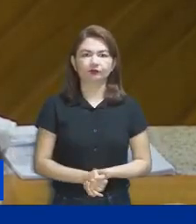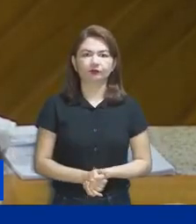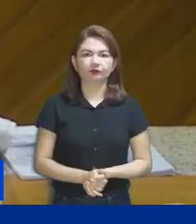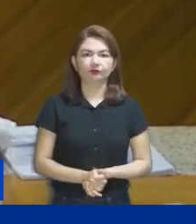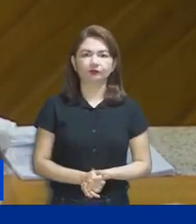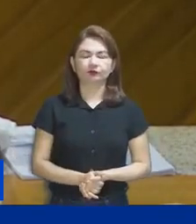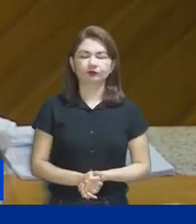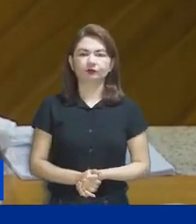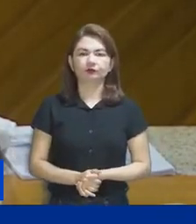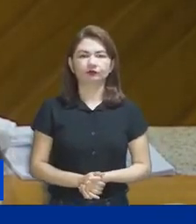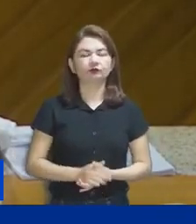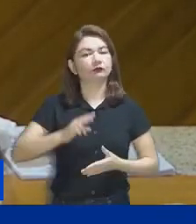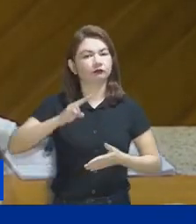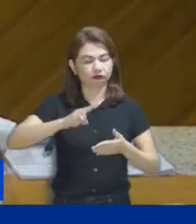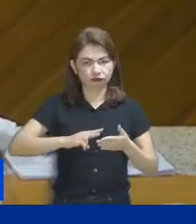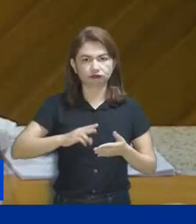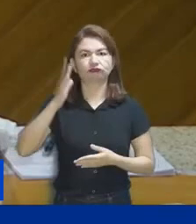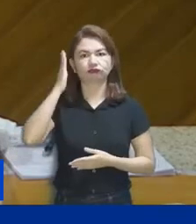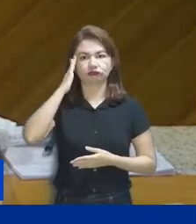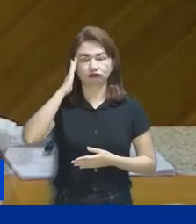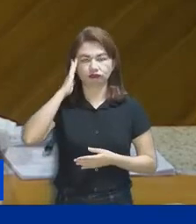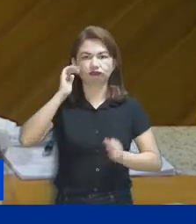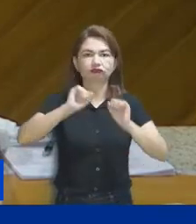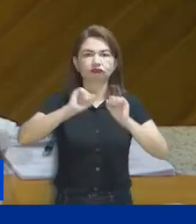das ações,